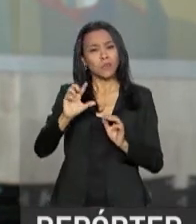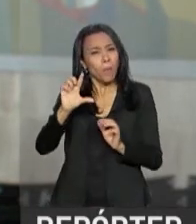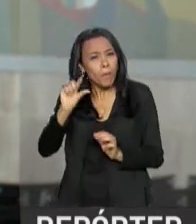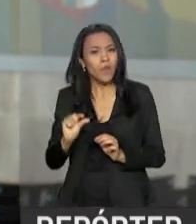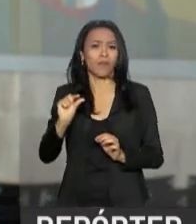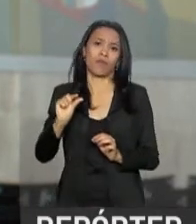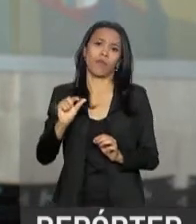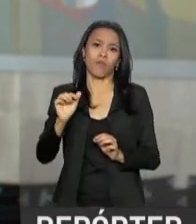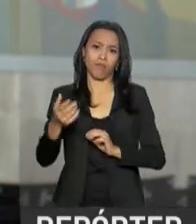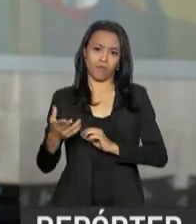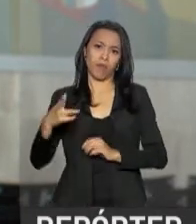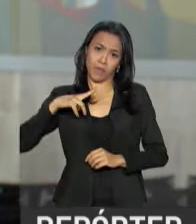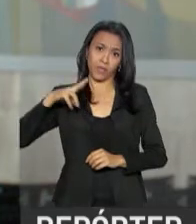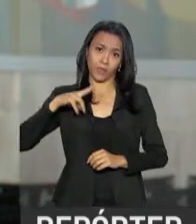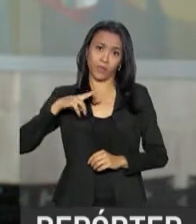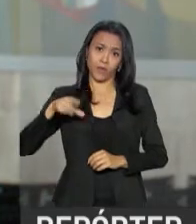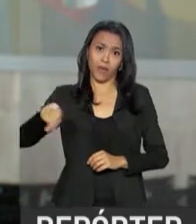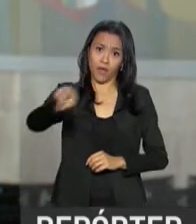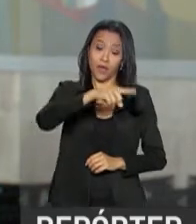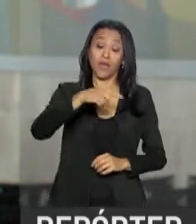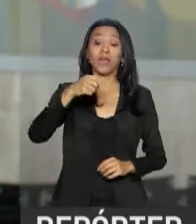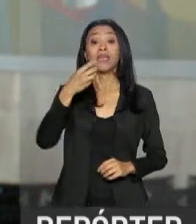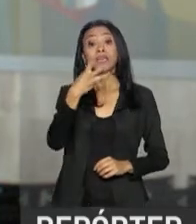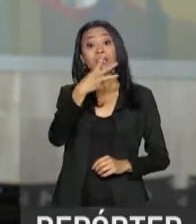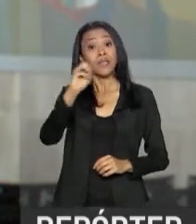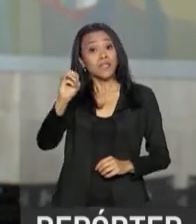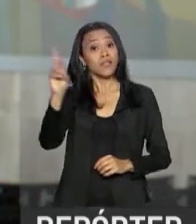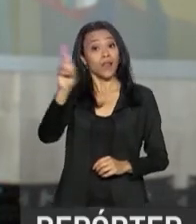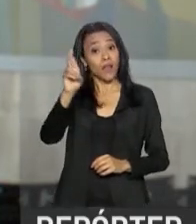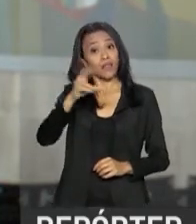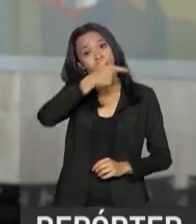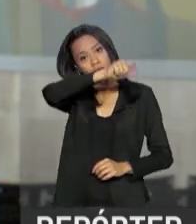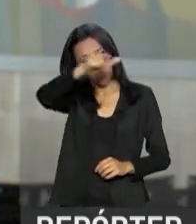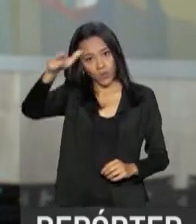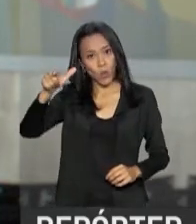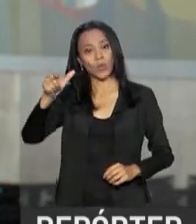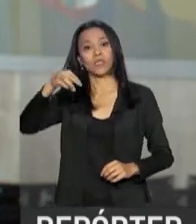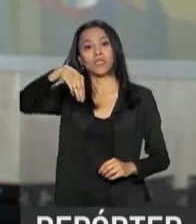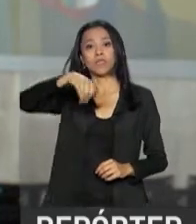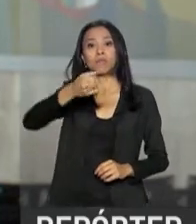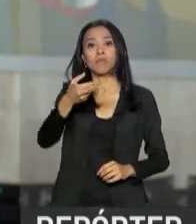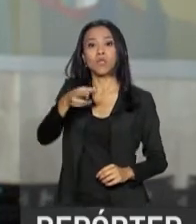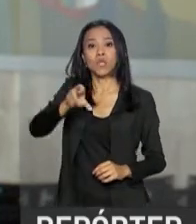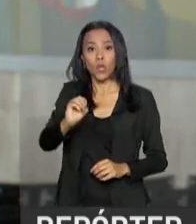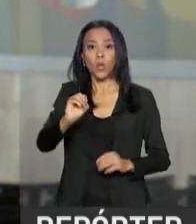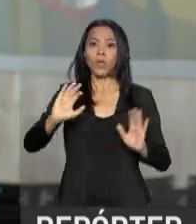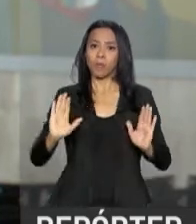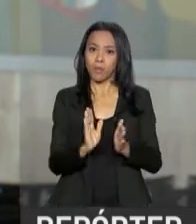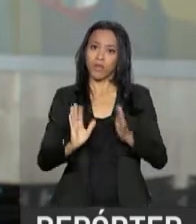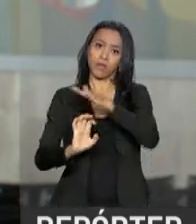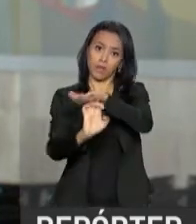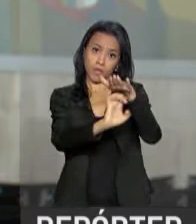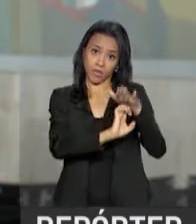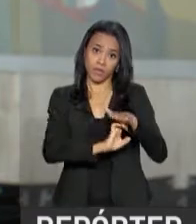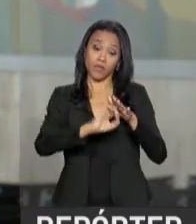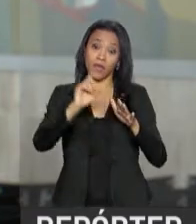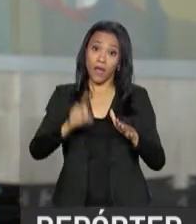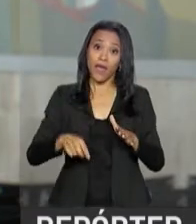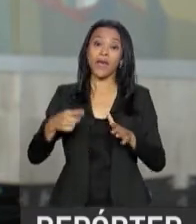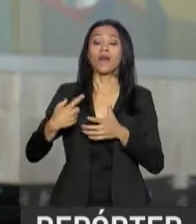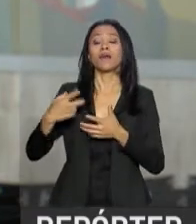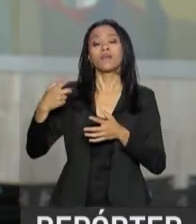o meio e de 300 reais para as demais micro e pequenas empresas as parcelas serão corrigidos pela selic